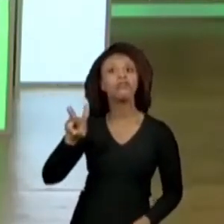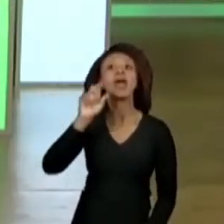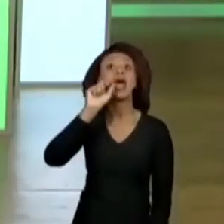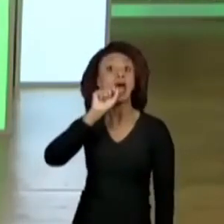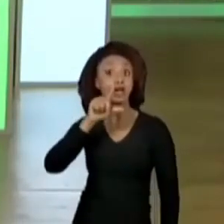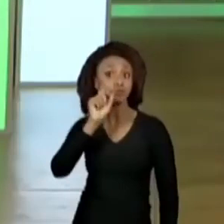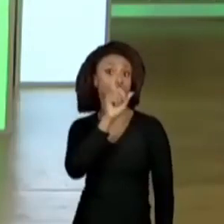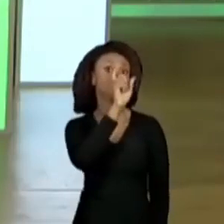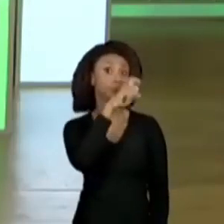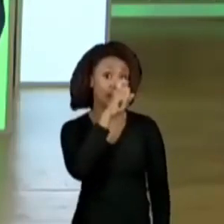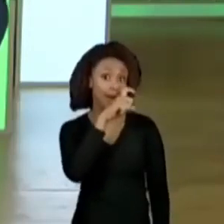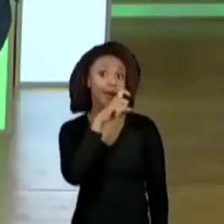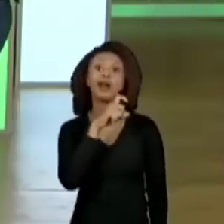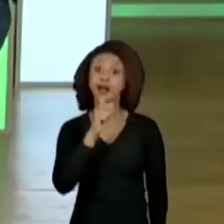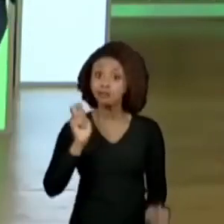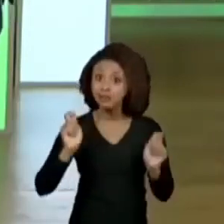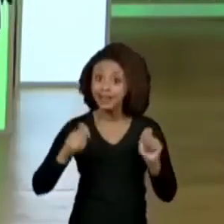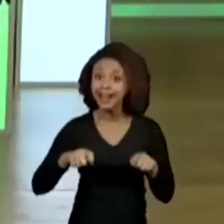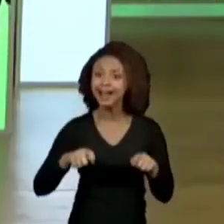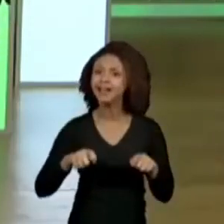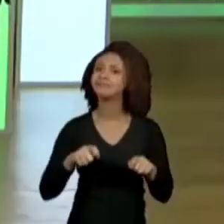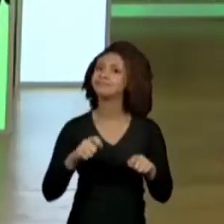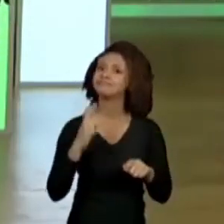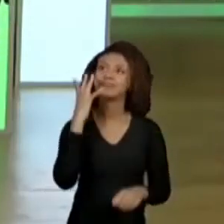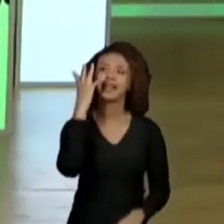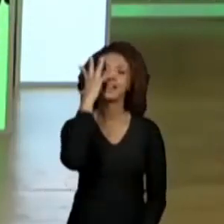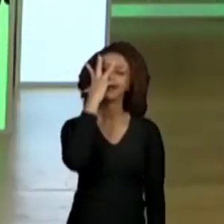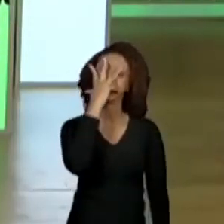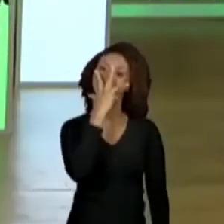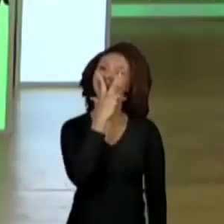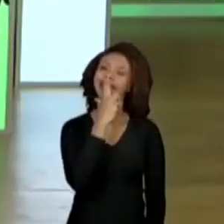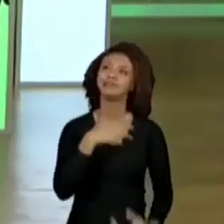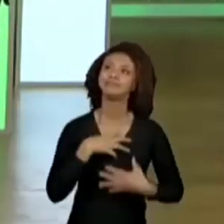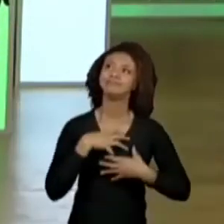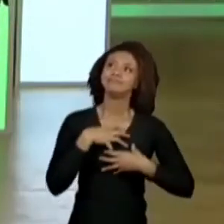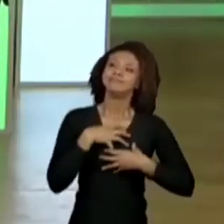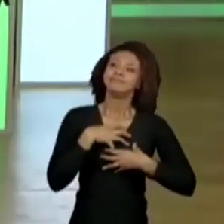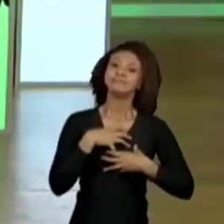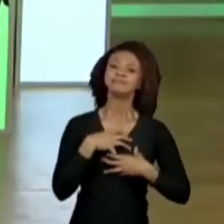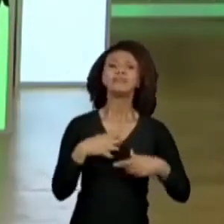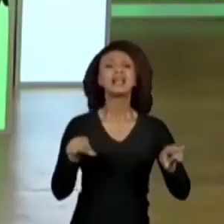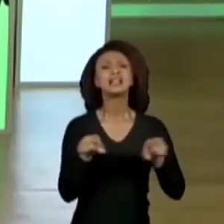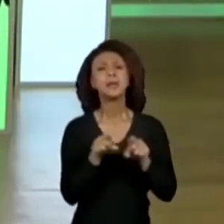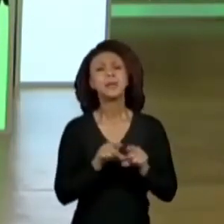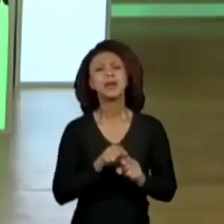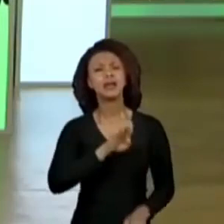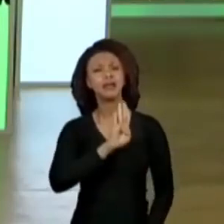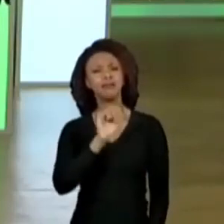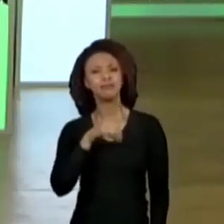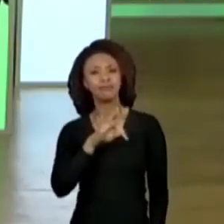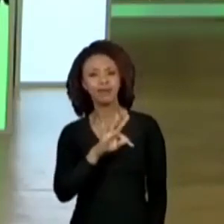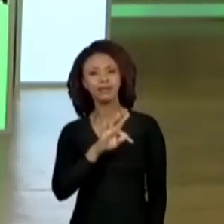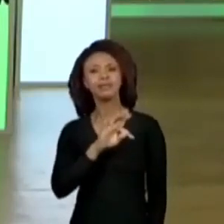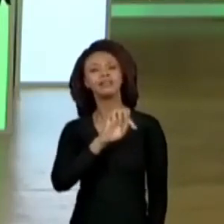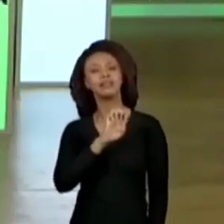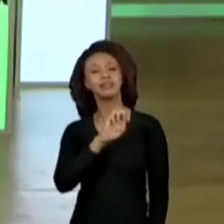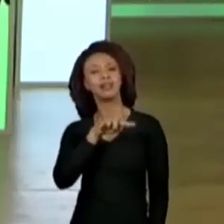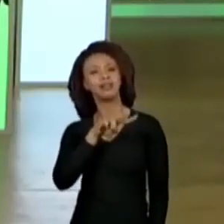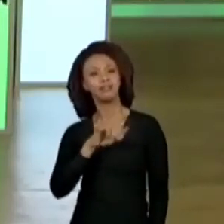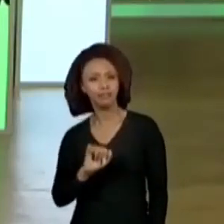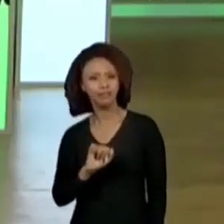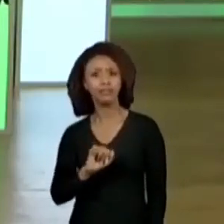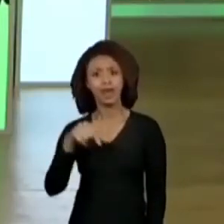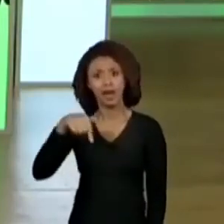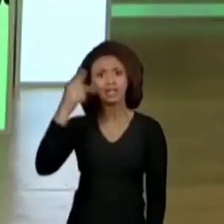araras azuis, não é? E é uma delícia, é um presente mesmo. E bem-te-vi a gente tem bastante aqui em São Paulo. A gente não